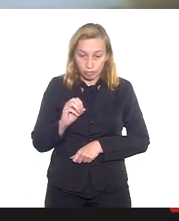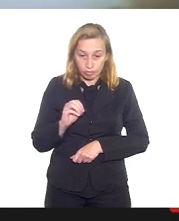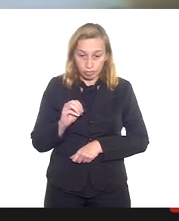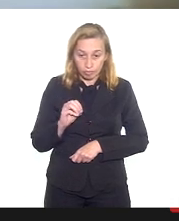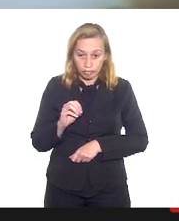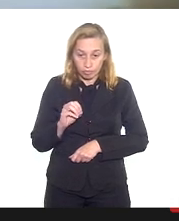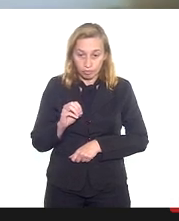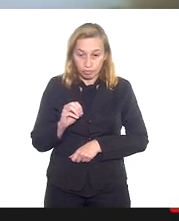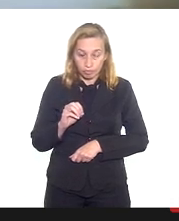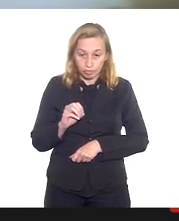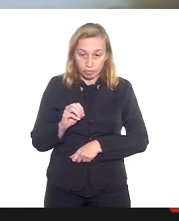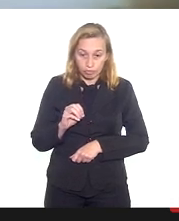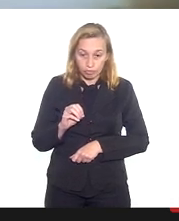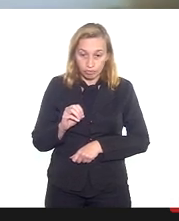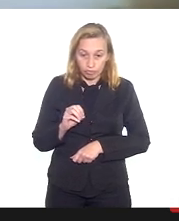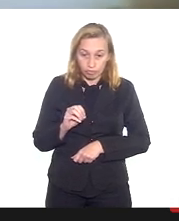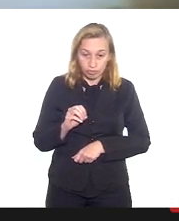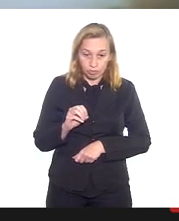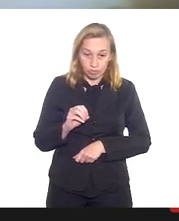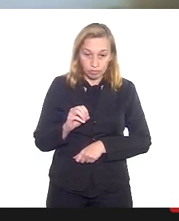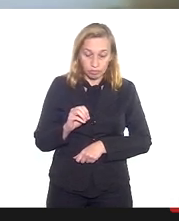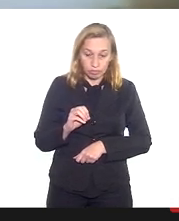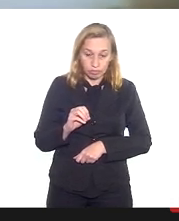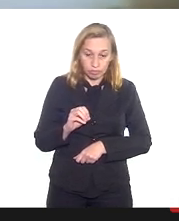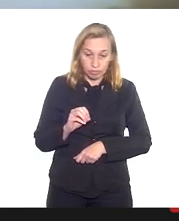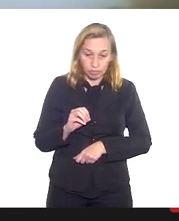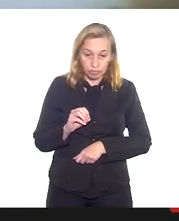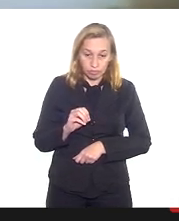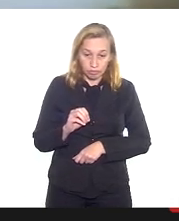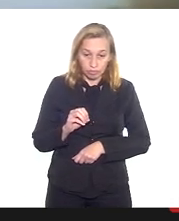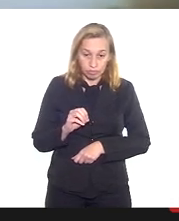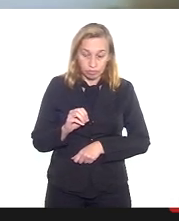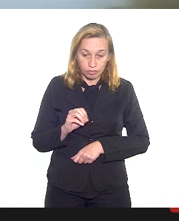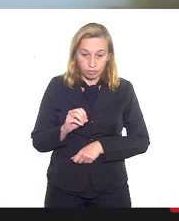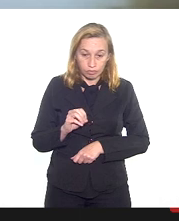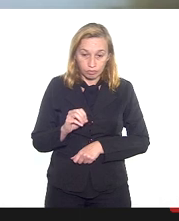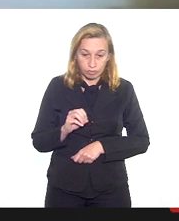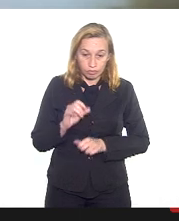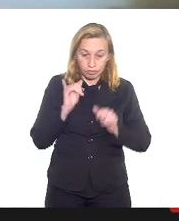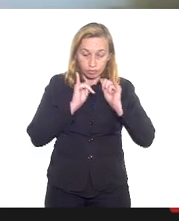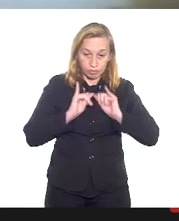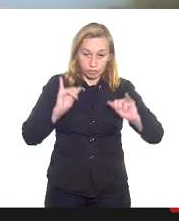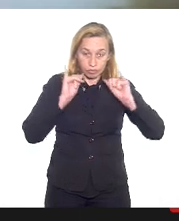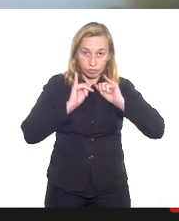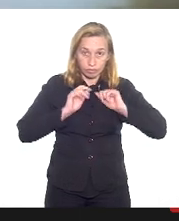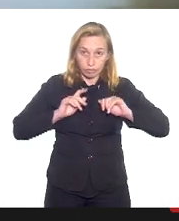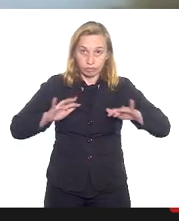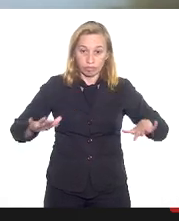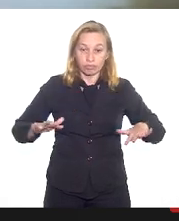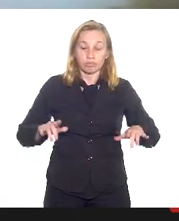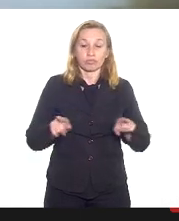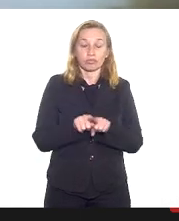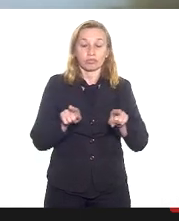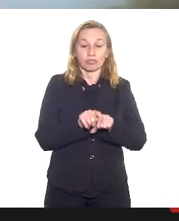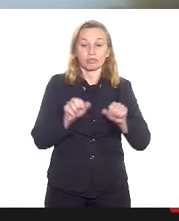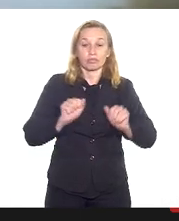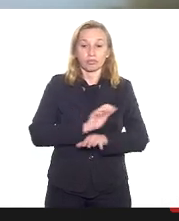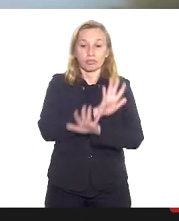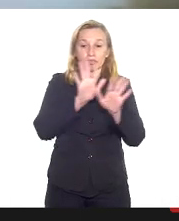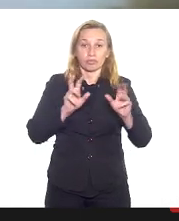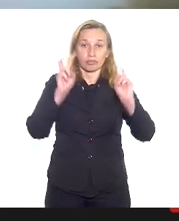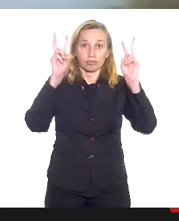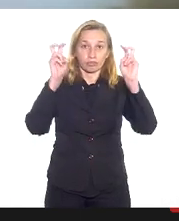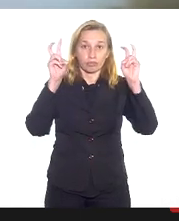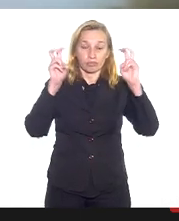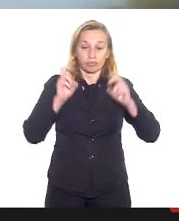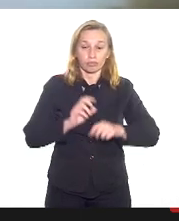um mérito tem, né? É da publicidade e da transparência, para que esse tema,